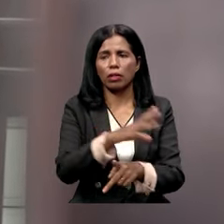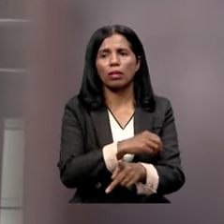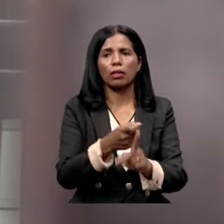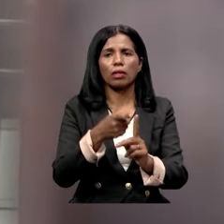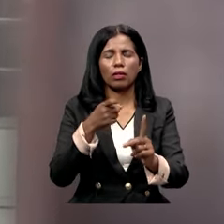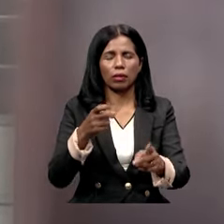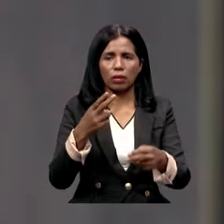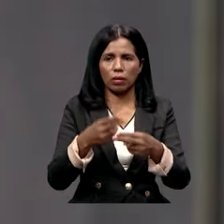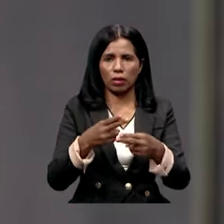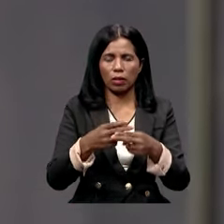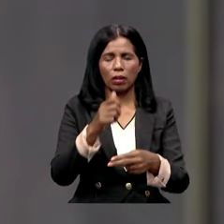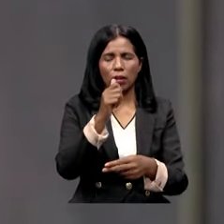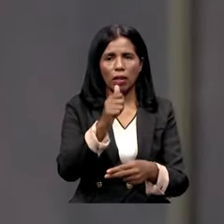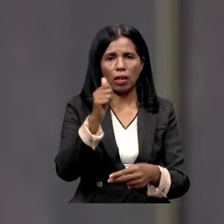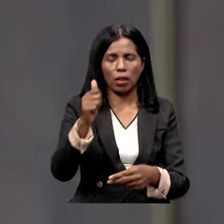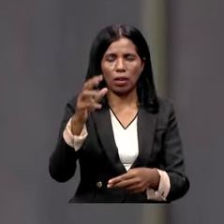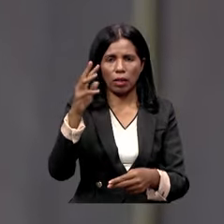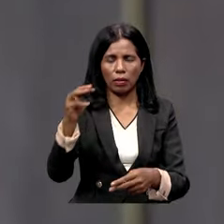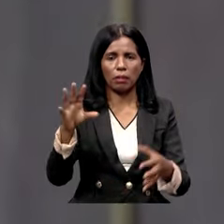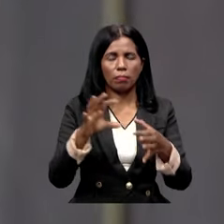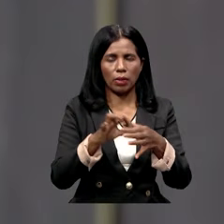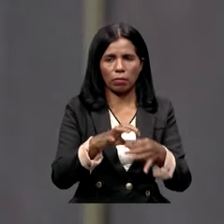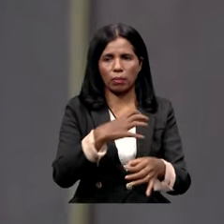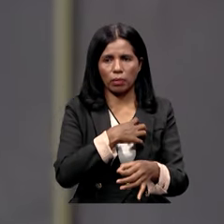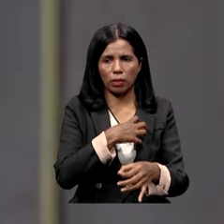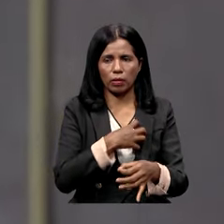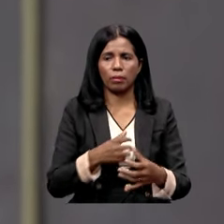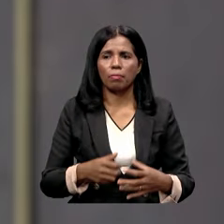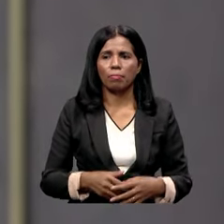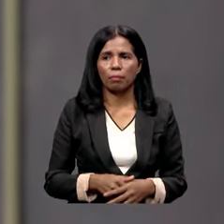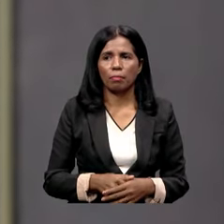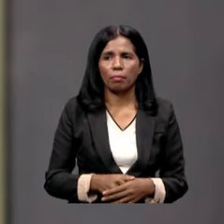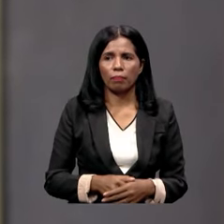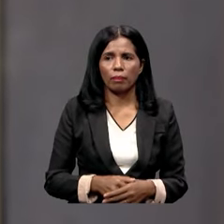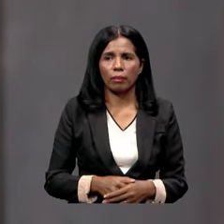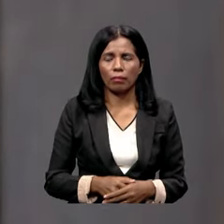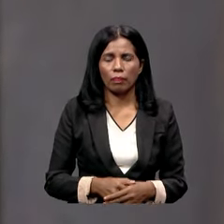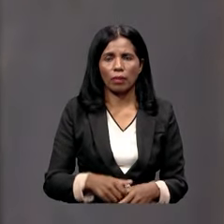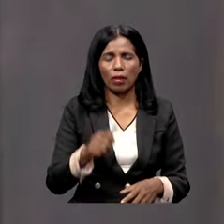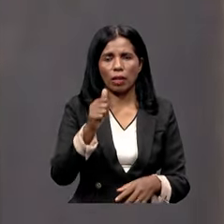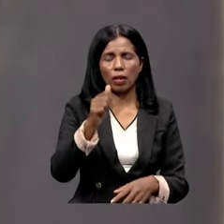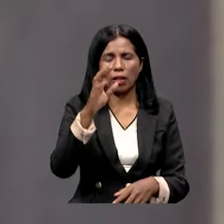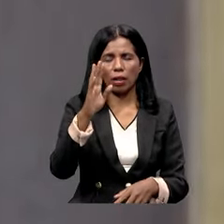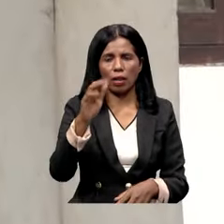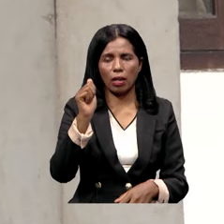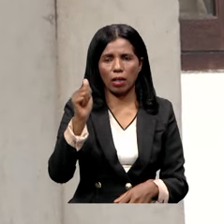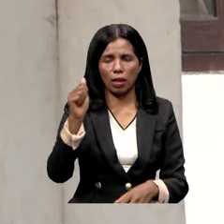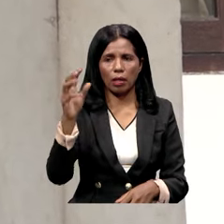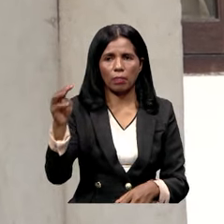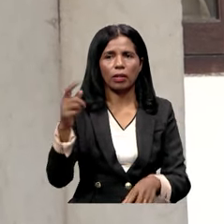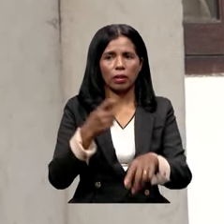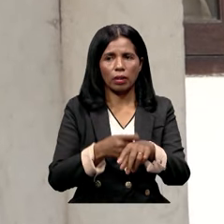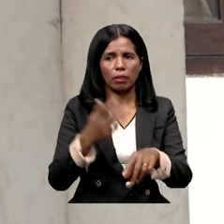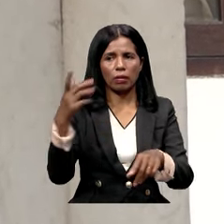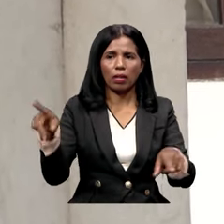husi inicial AAM hanesa membro penitele. Arguido AAM declara e a momento neba